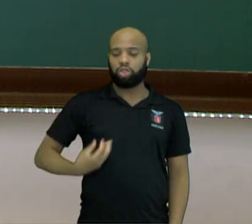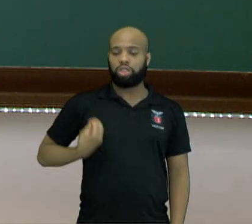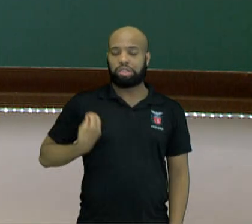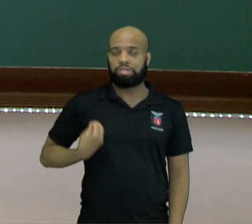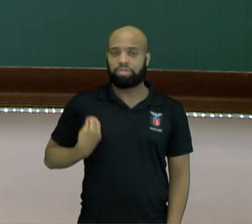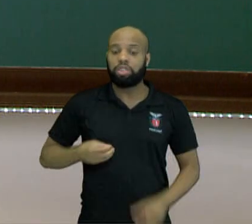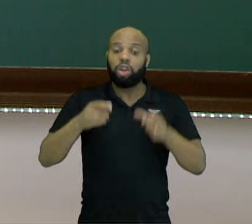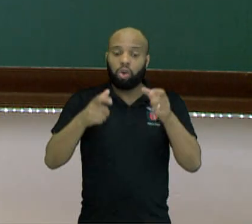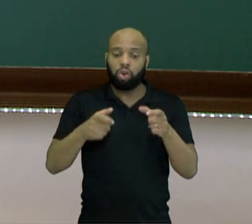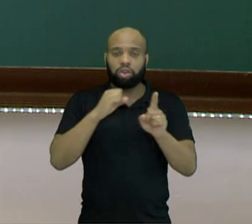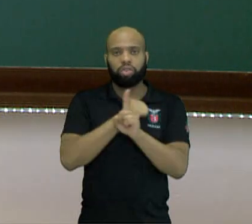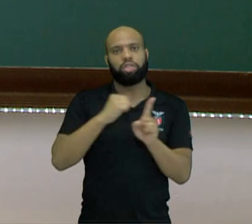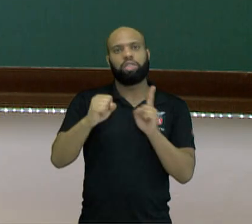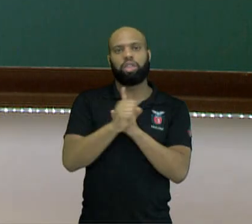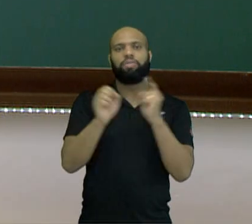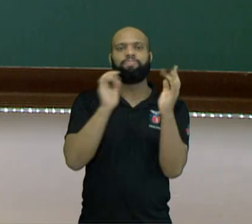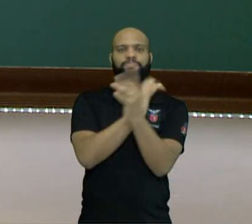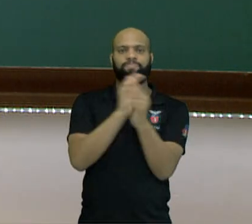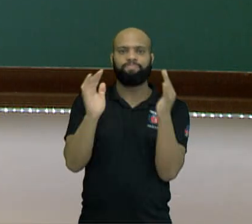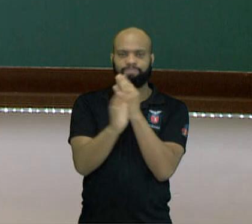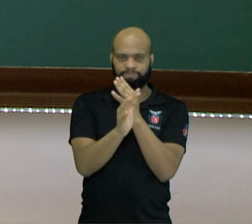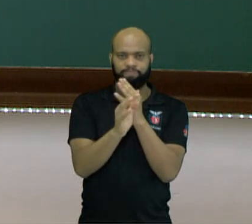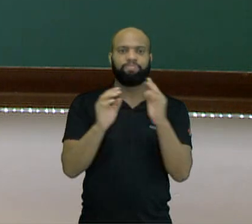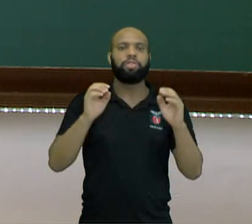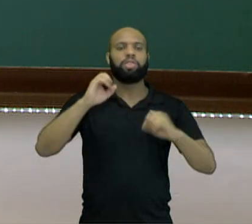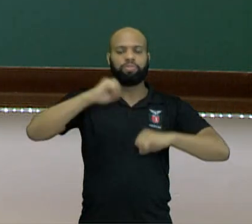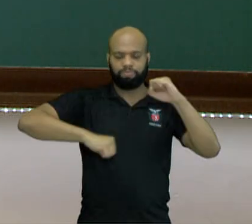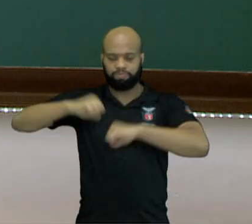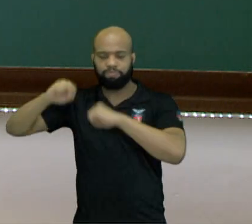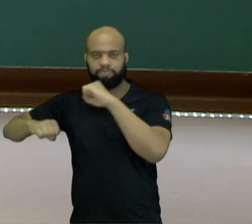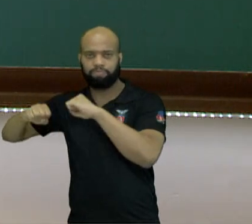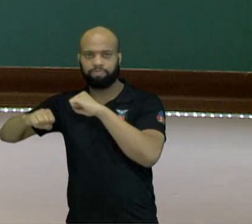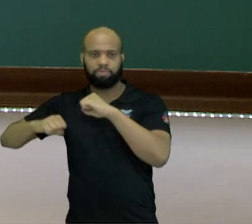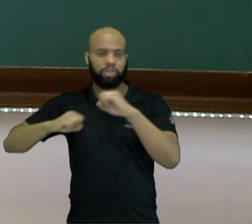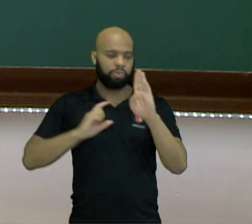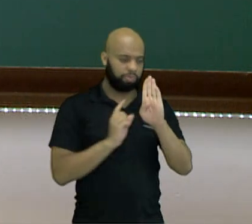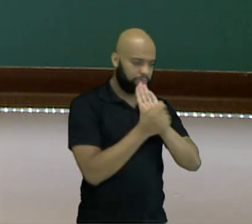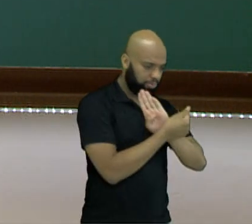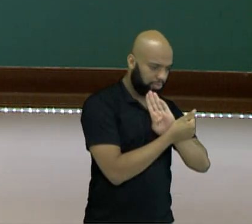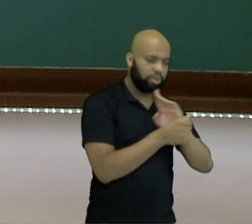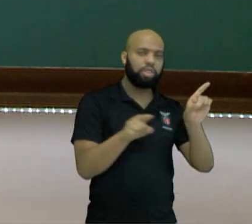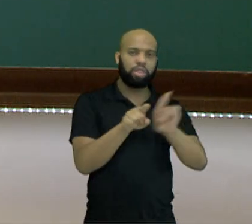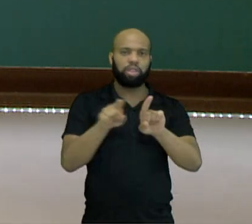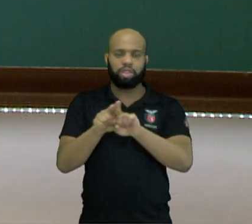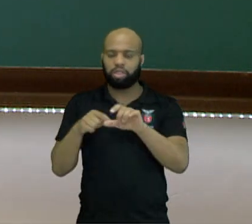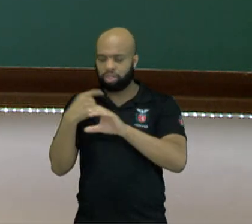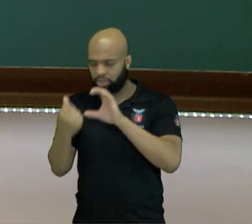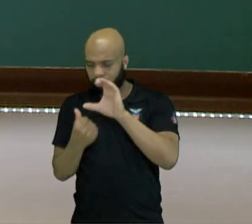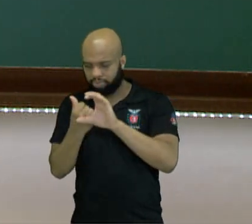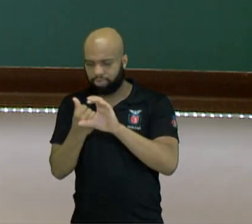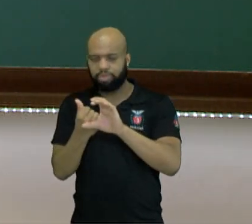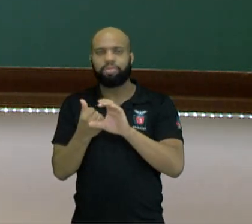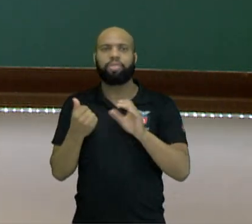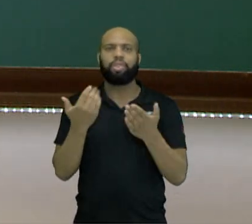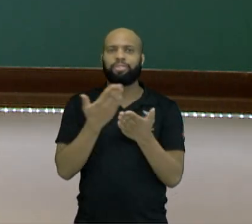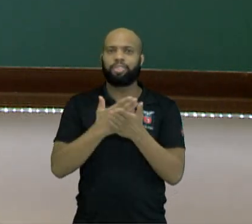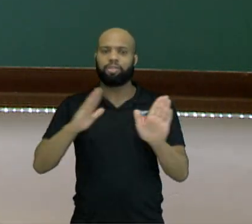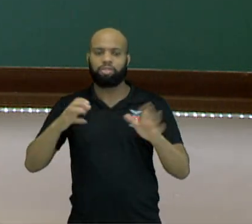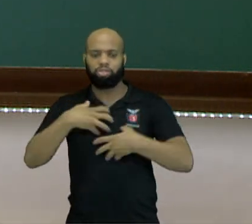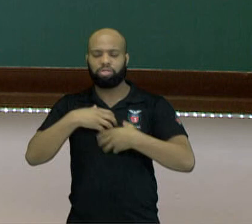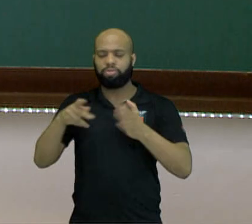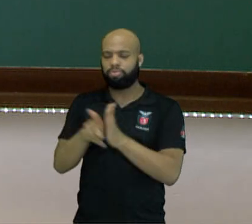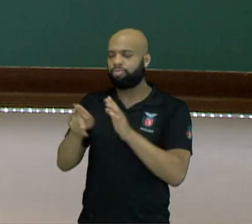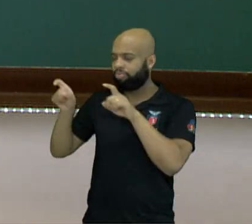sociedade urbano-industrial, burguesa e capitalista. Não temos mais aquela sociedade